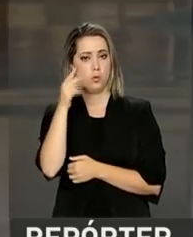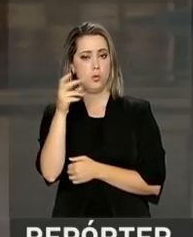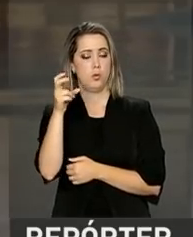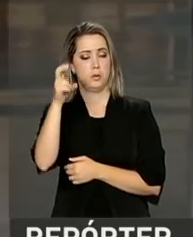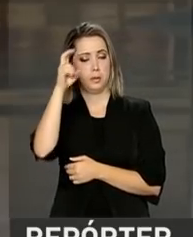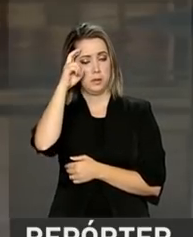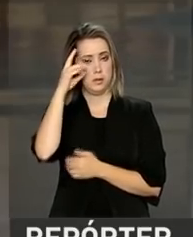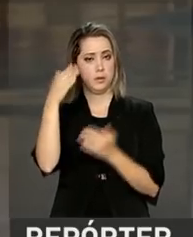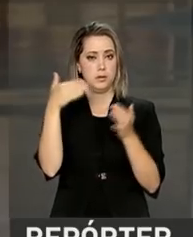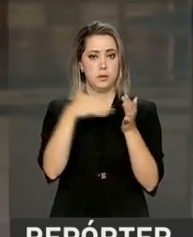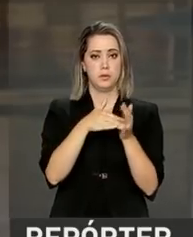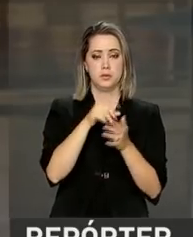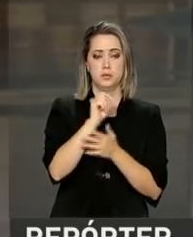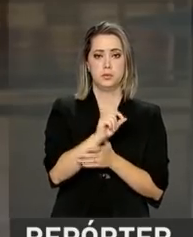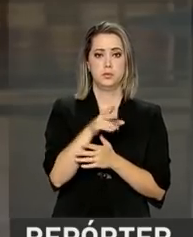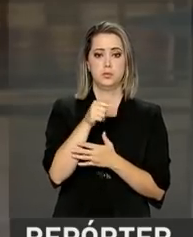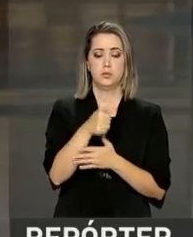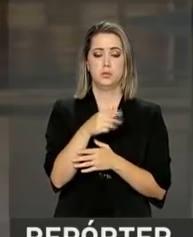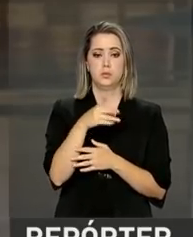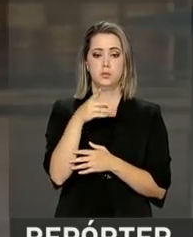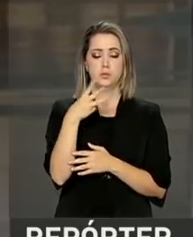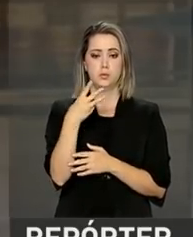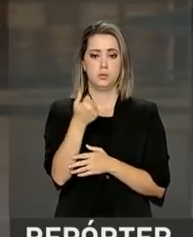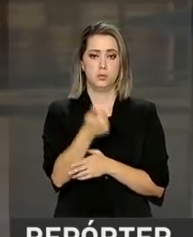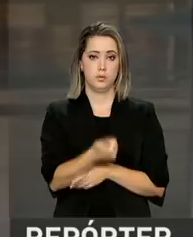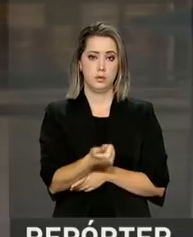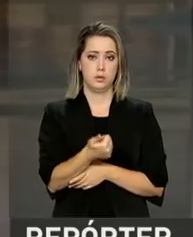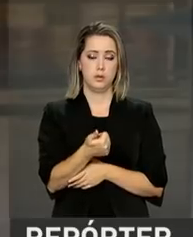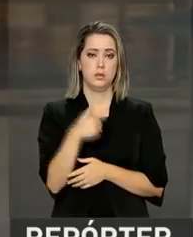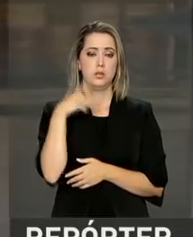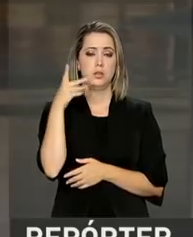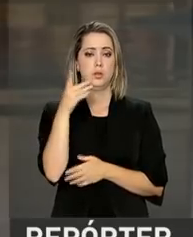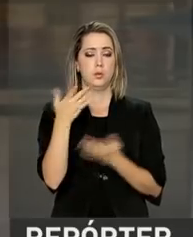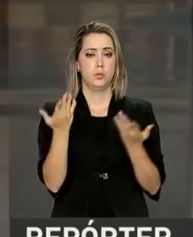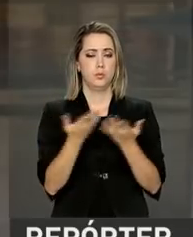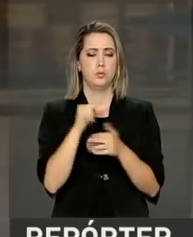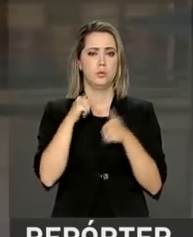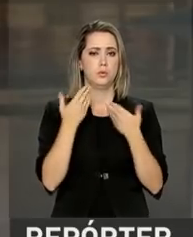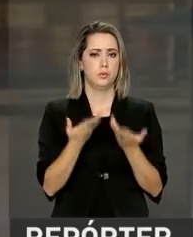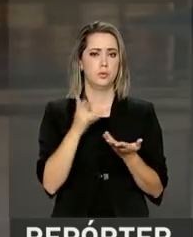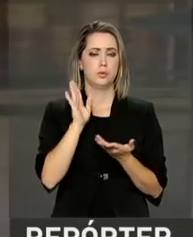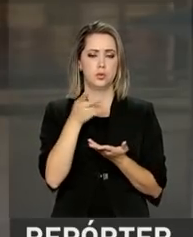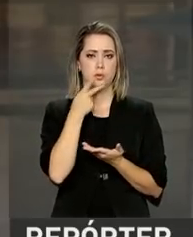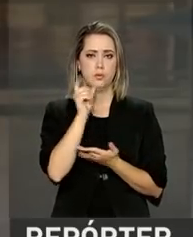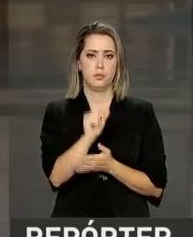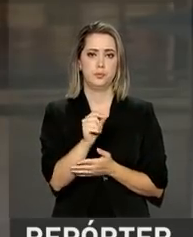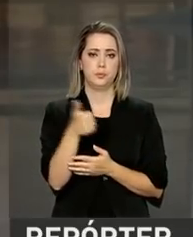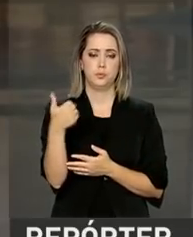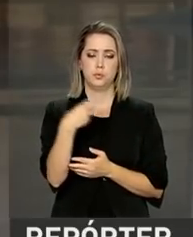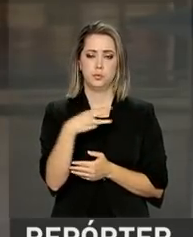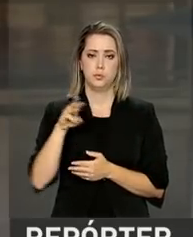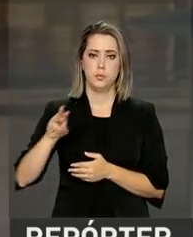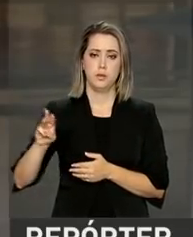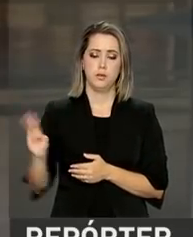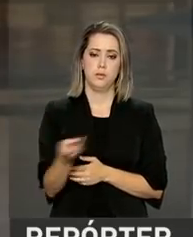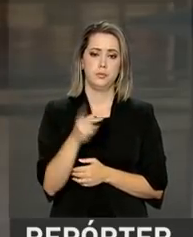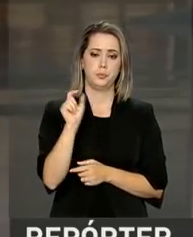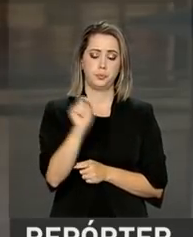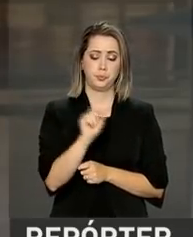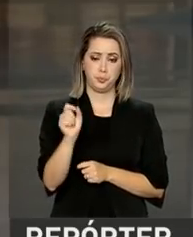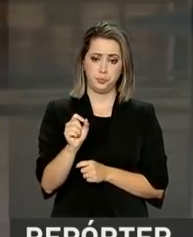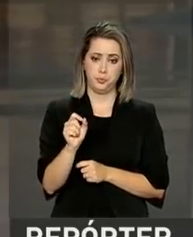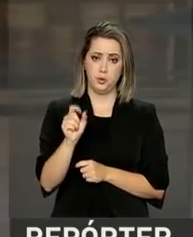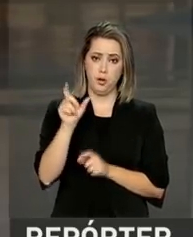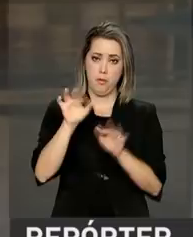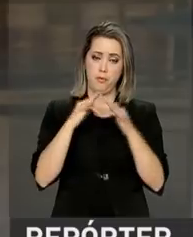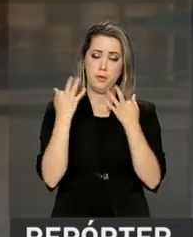quinta-feira, e eles seguem sendo pagos, portanto, até o próximo dia 31. Como você falou, Leandro, cerca de 13 milhões e 300